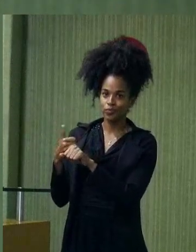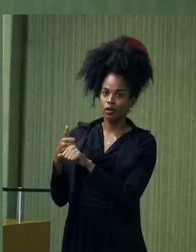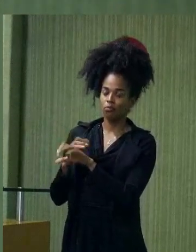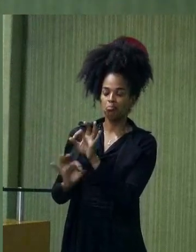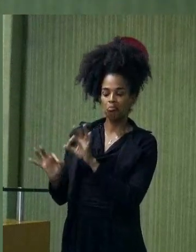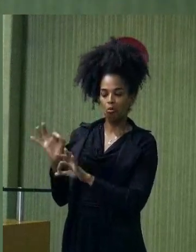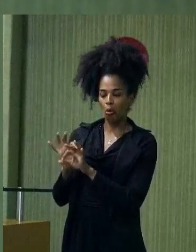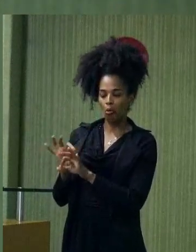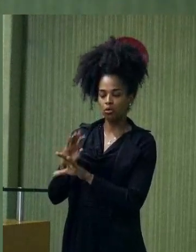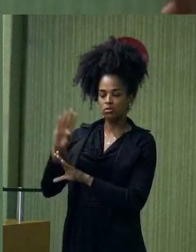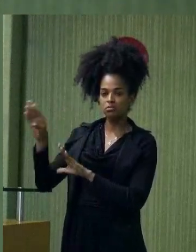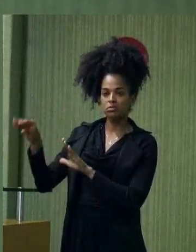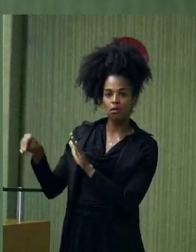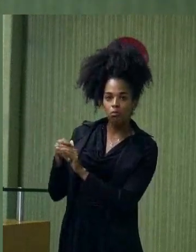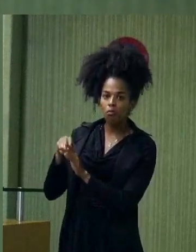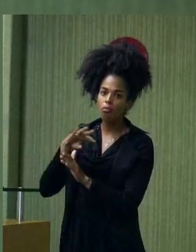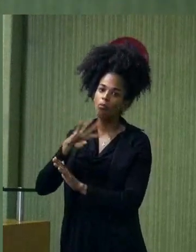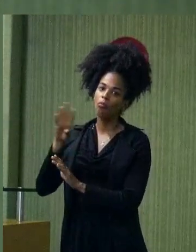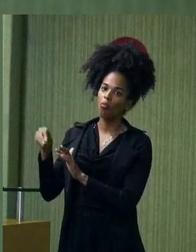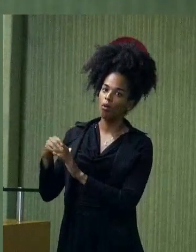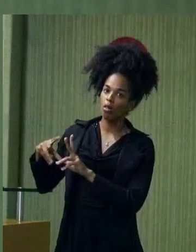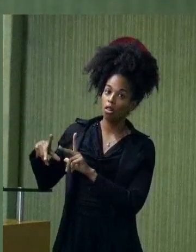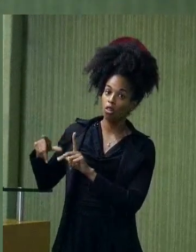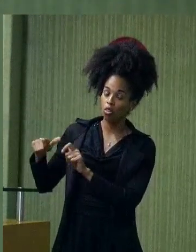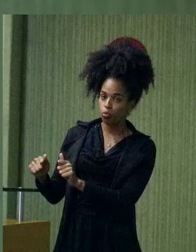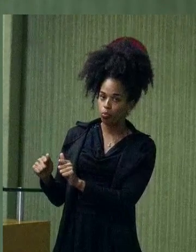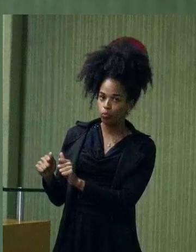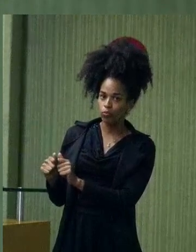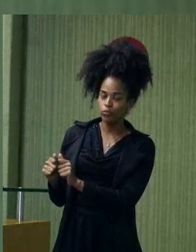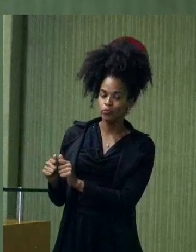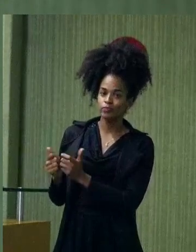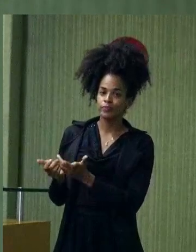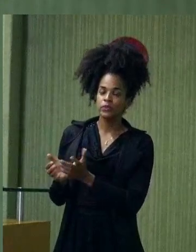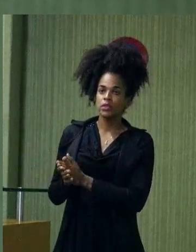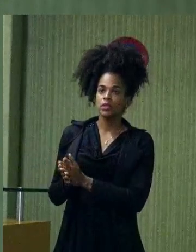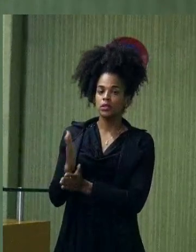escola o gás na escola também e a merenda